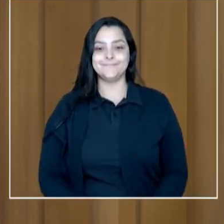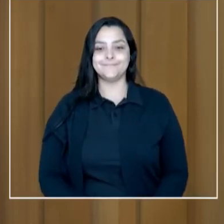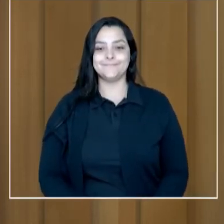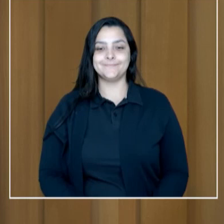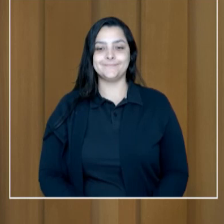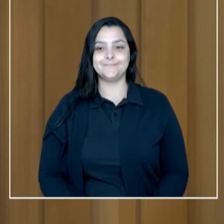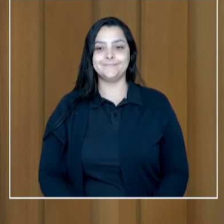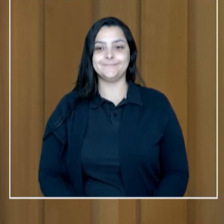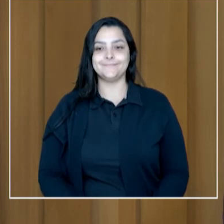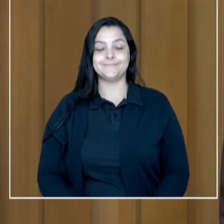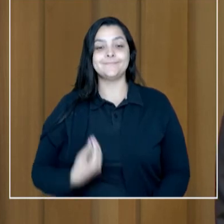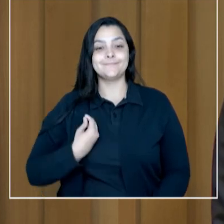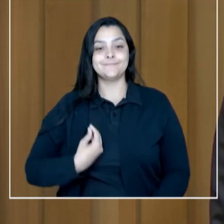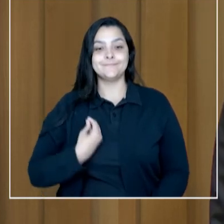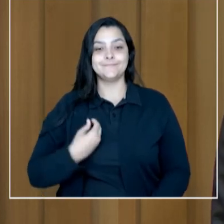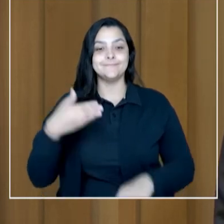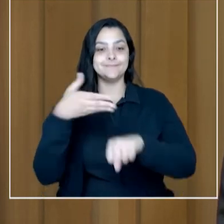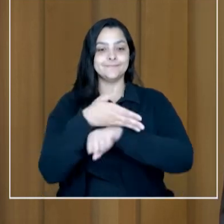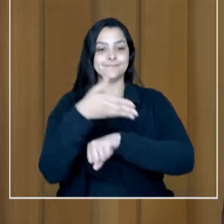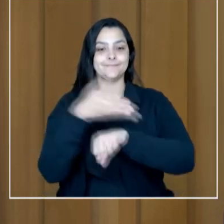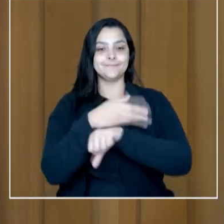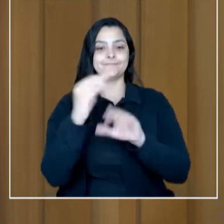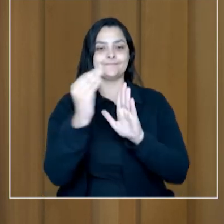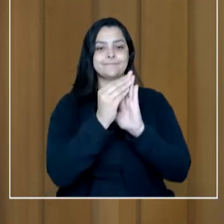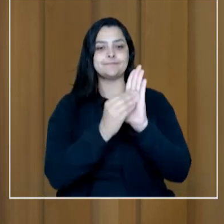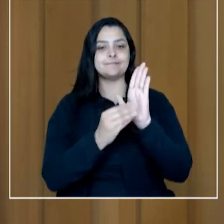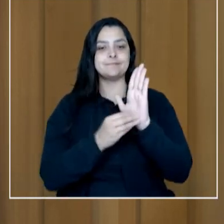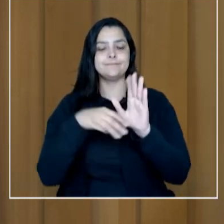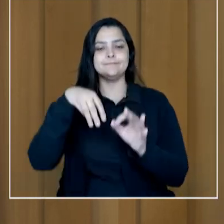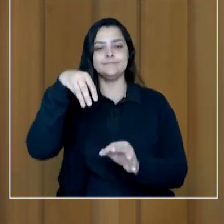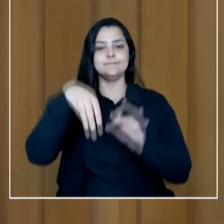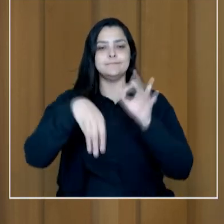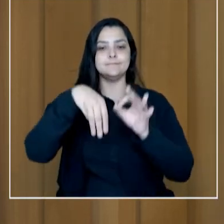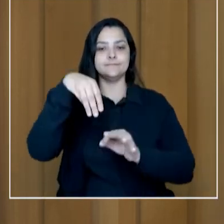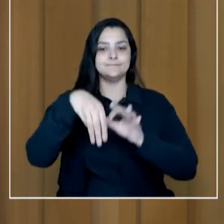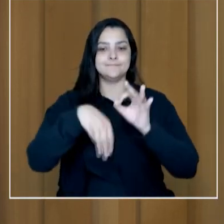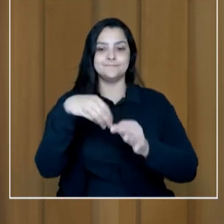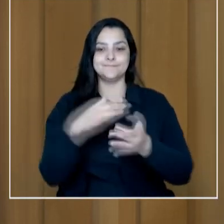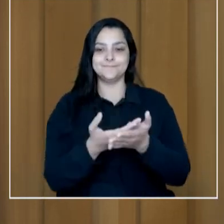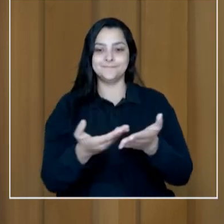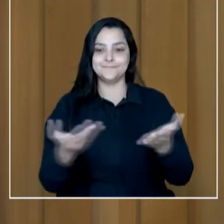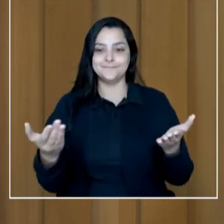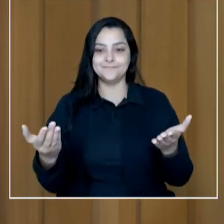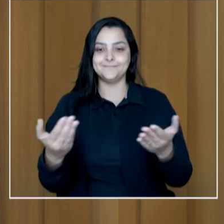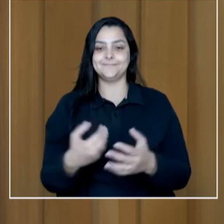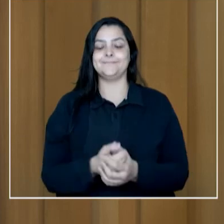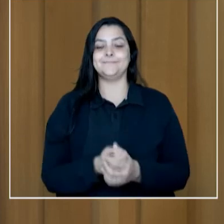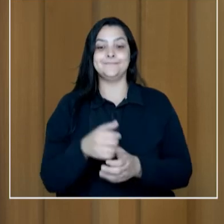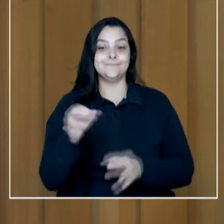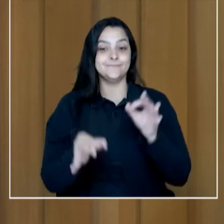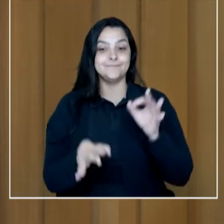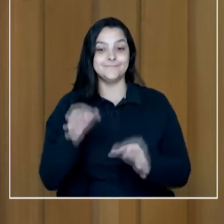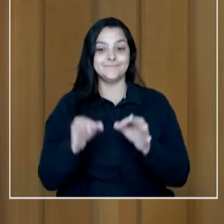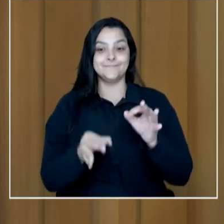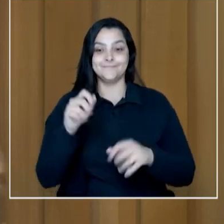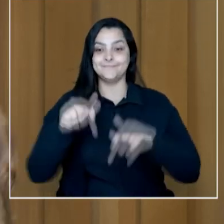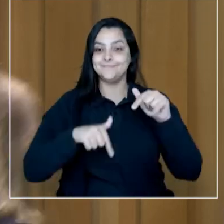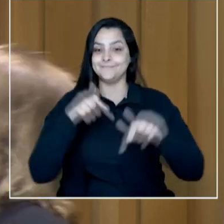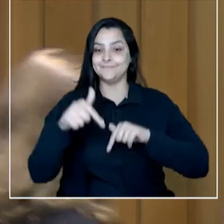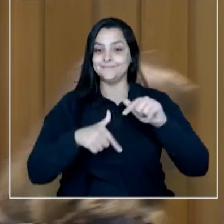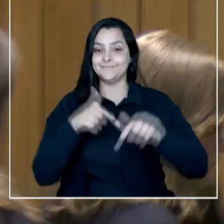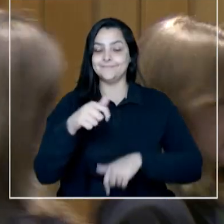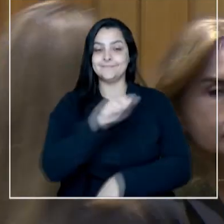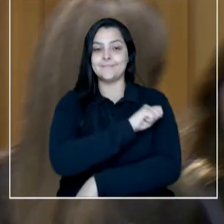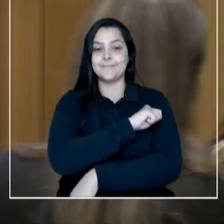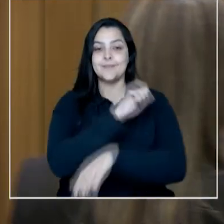Registramos a participação neste evento dos magistrados e magistradas da Justiça do Trabalho, das alunas